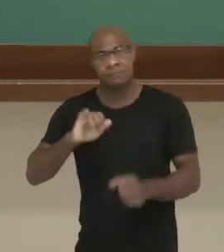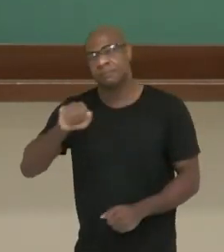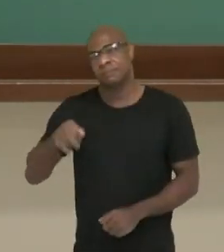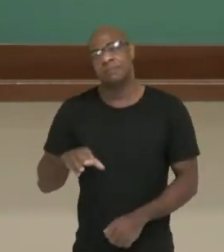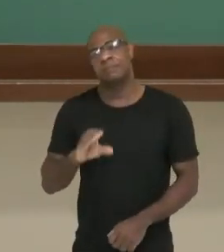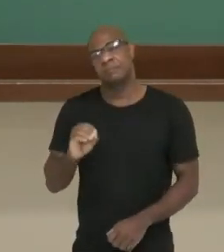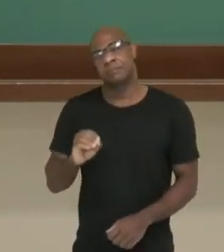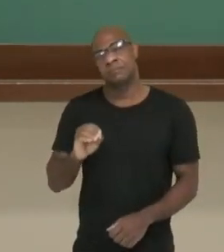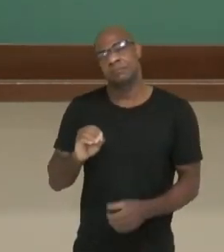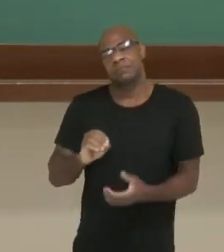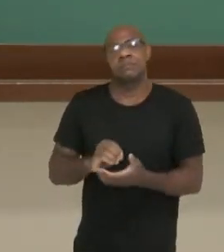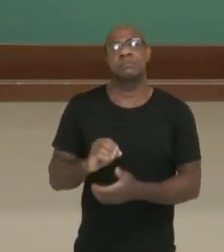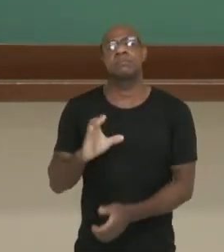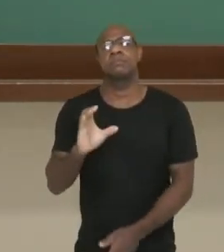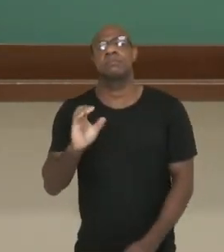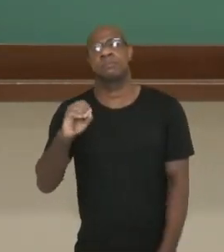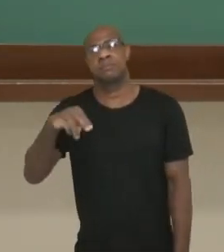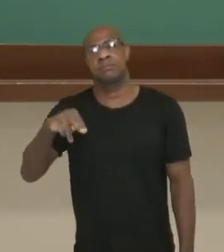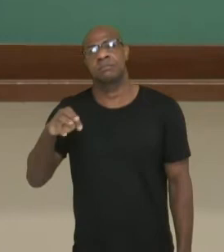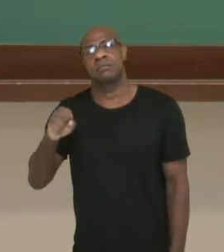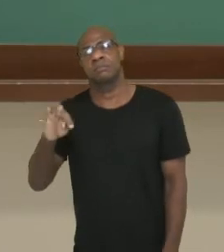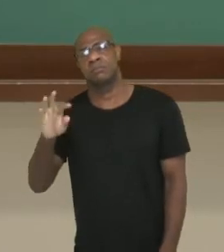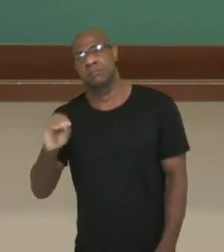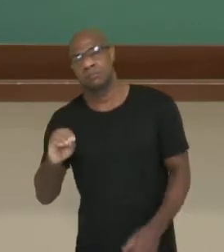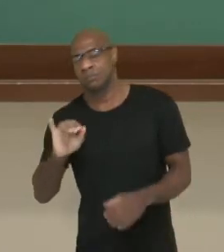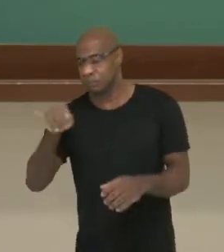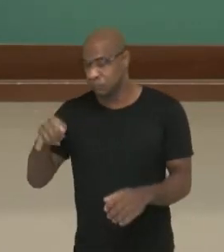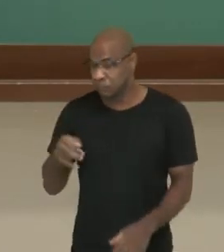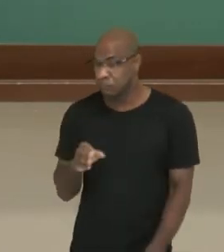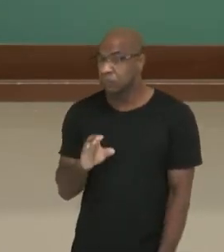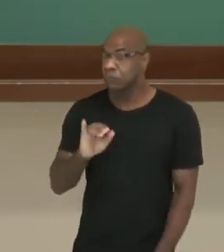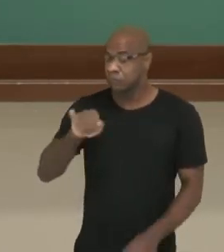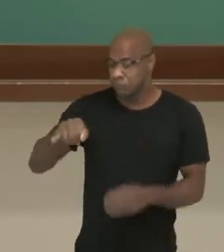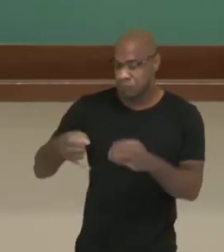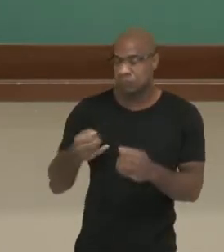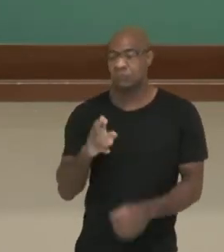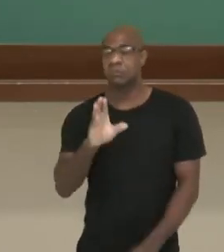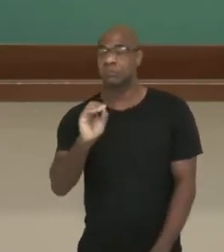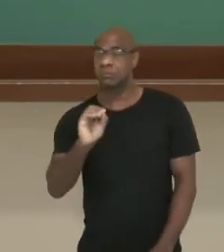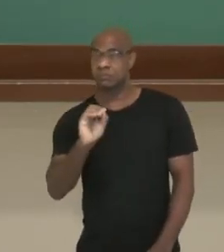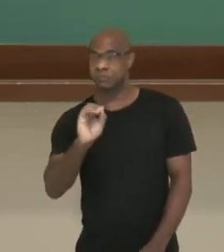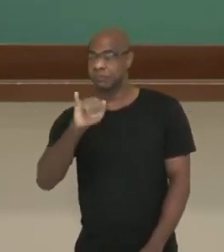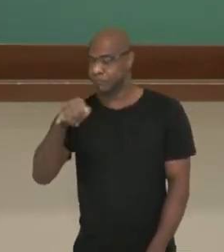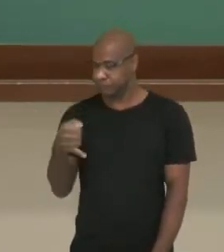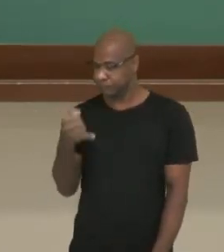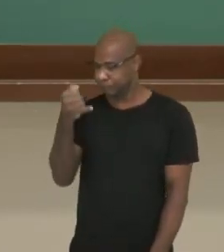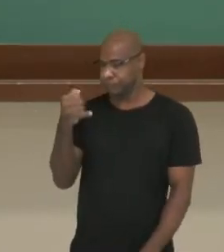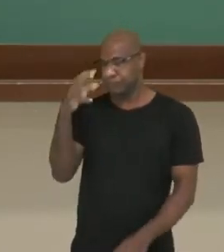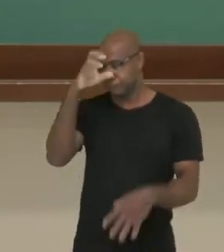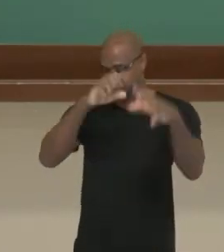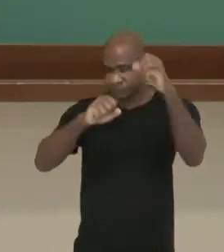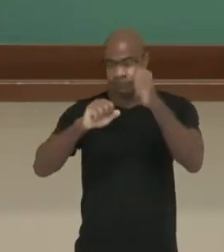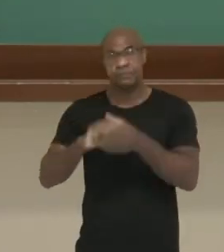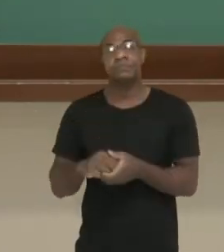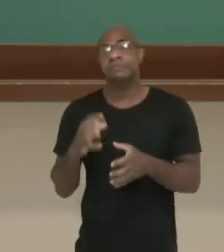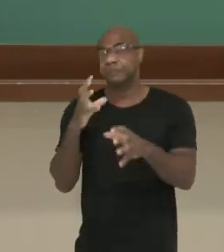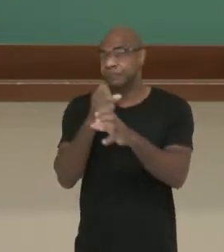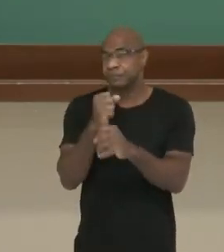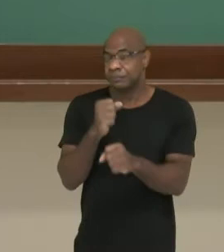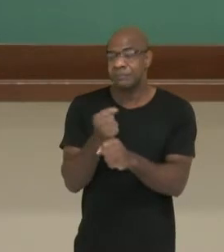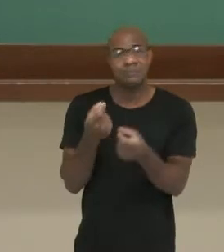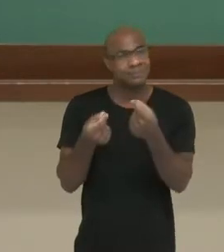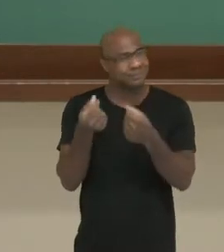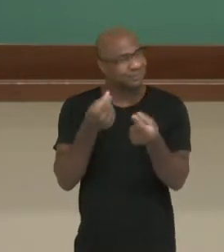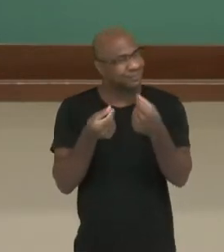juros compostos, tá bom? Respira fundo aí, que não é difícil. Vamos compreender. A matemática financeira, na verdade,